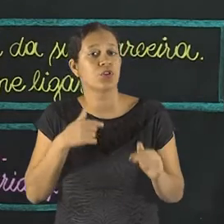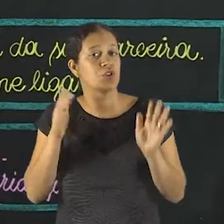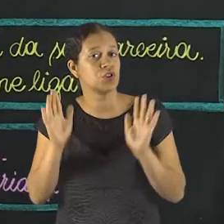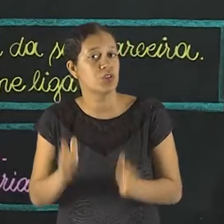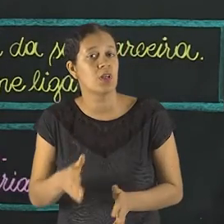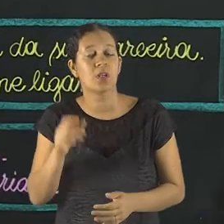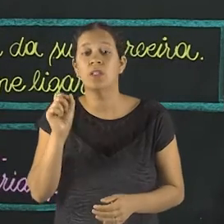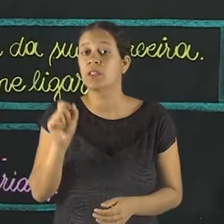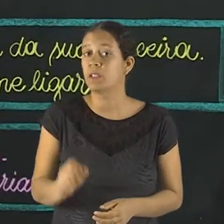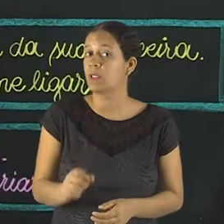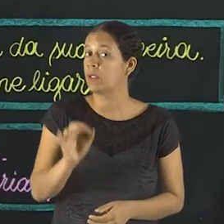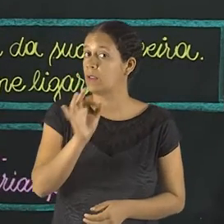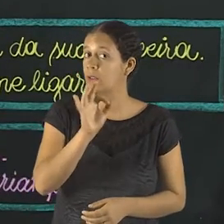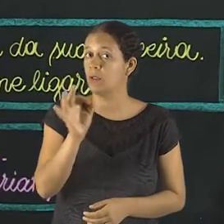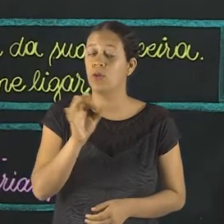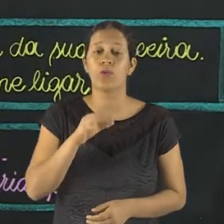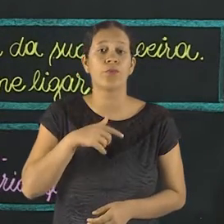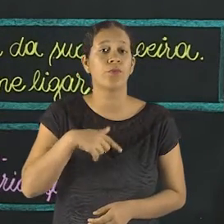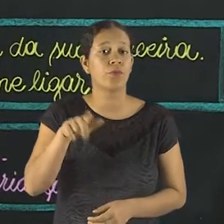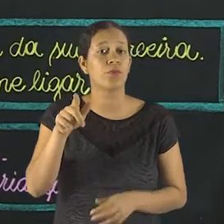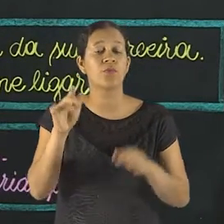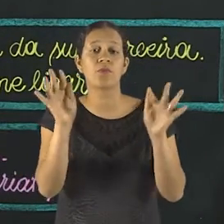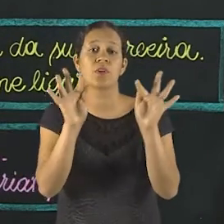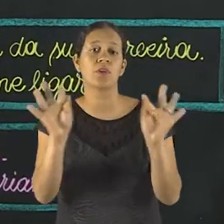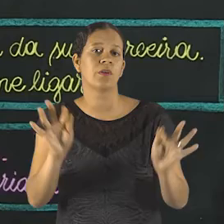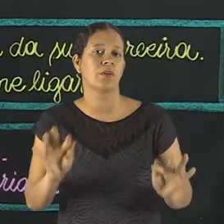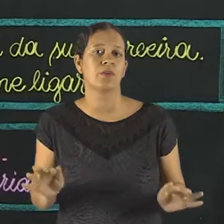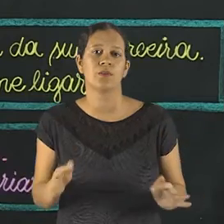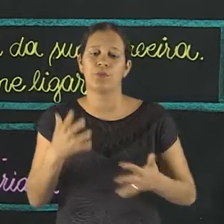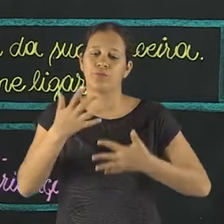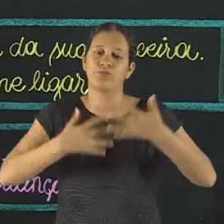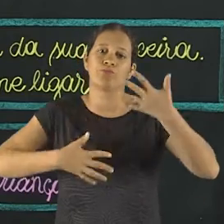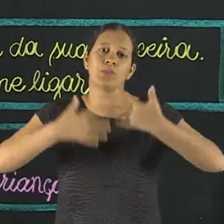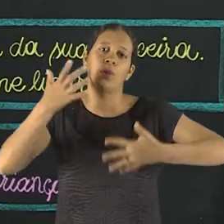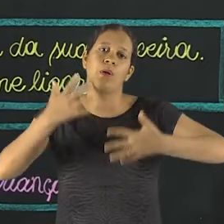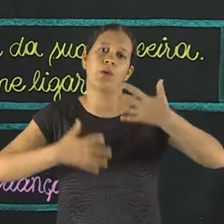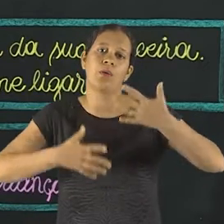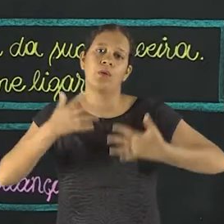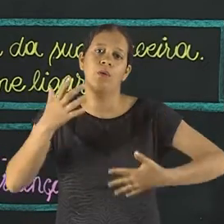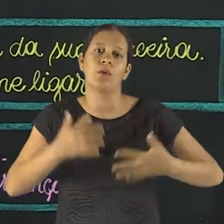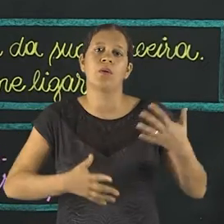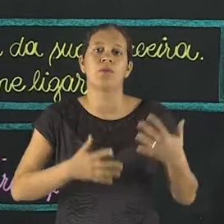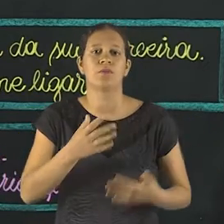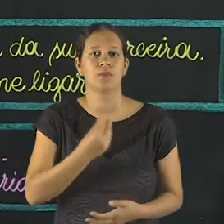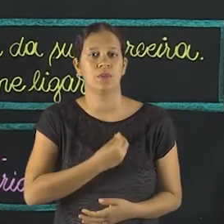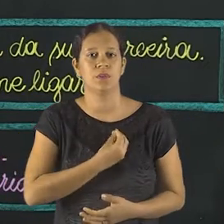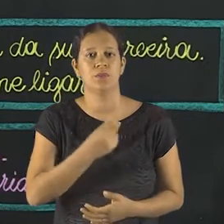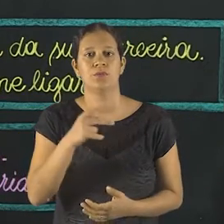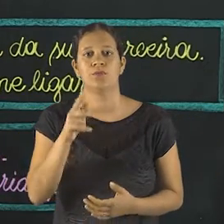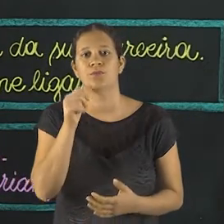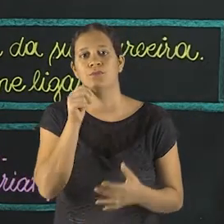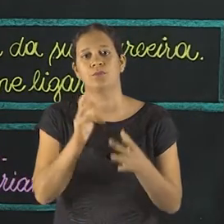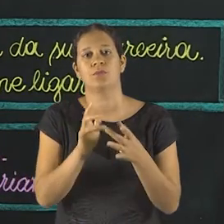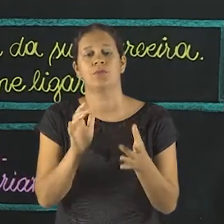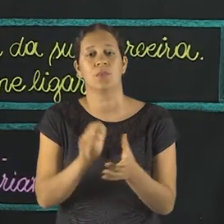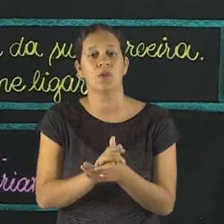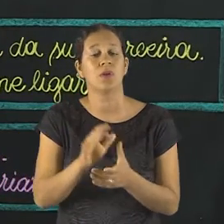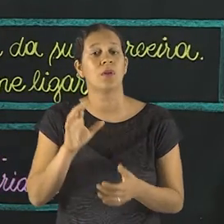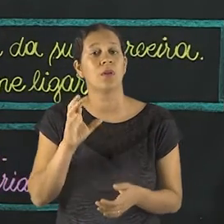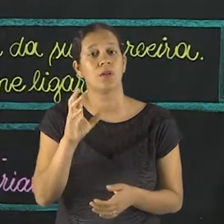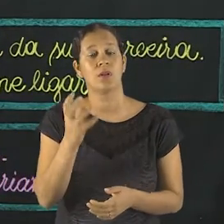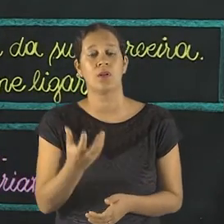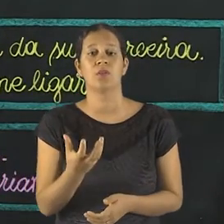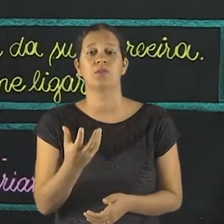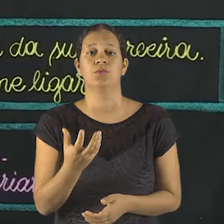já que não foi feliz, só atrapalhou a vida da sua parceira. Mais uma vez, seria uma expressão de causa,